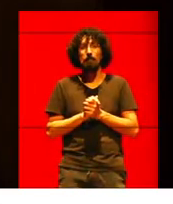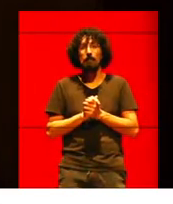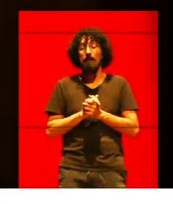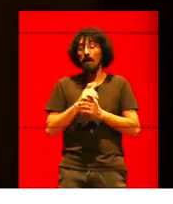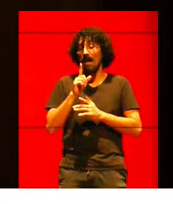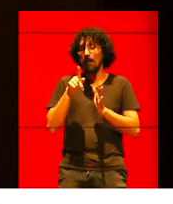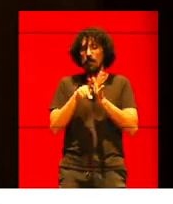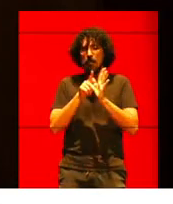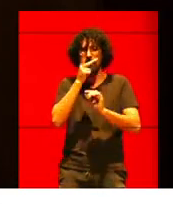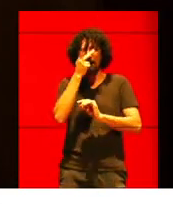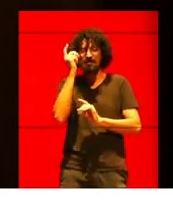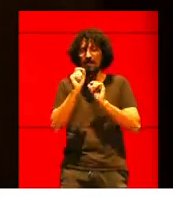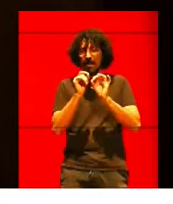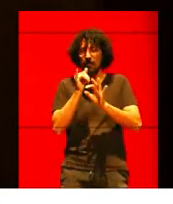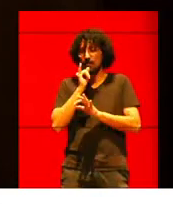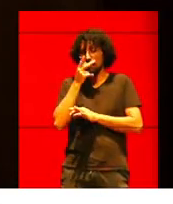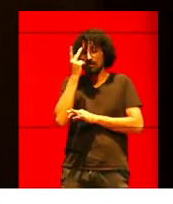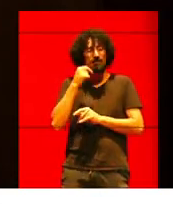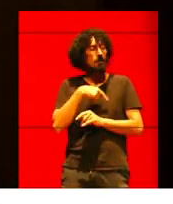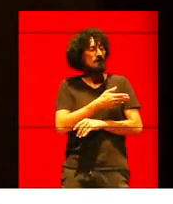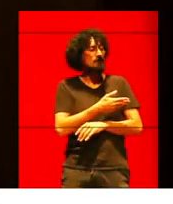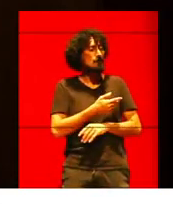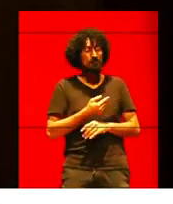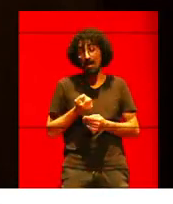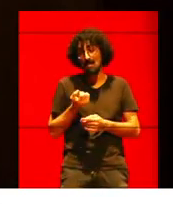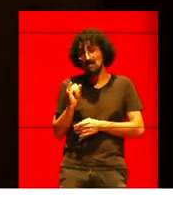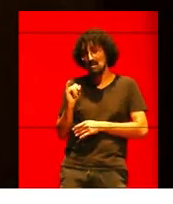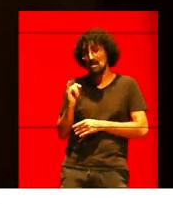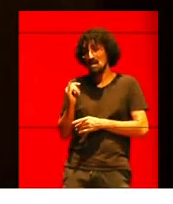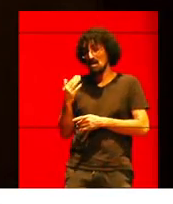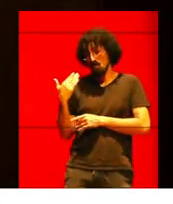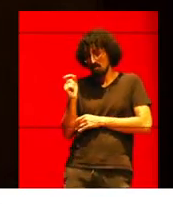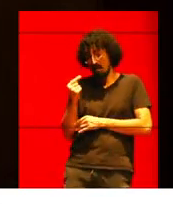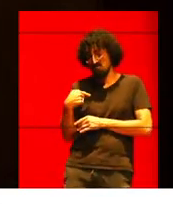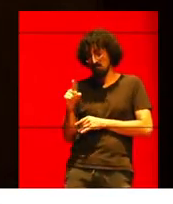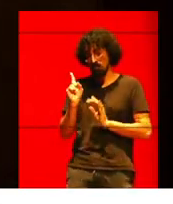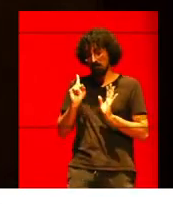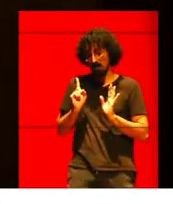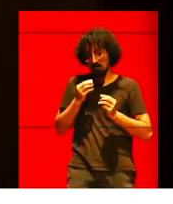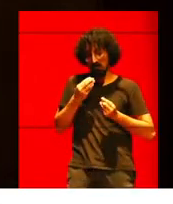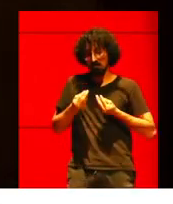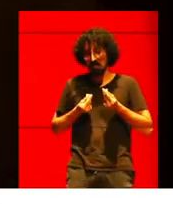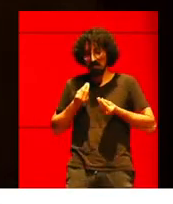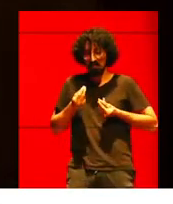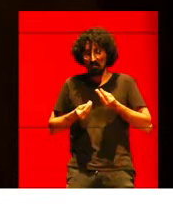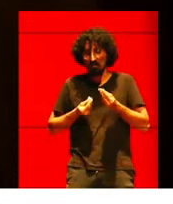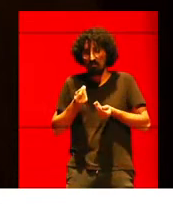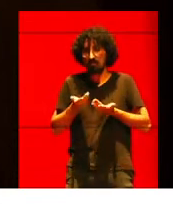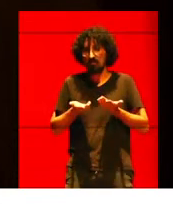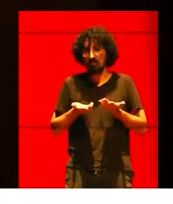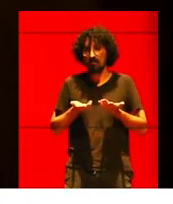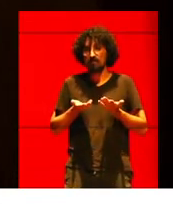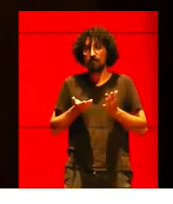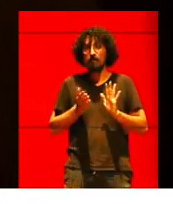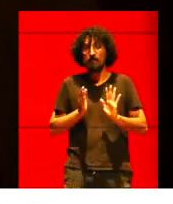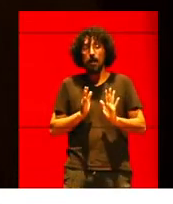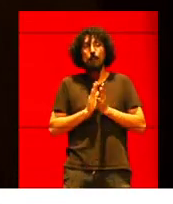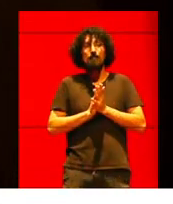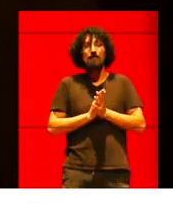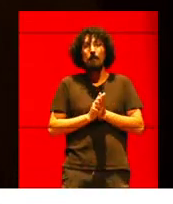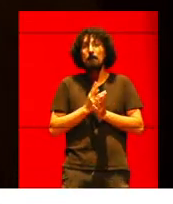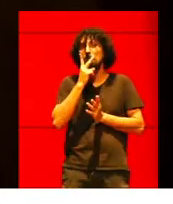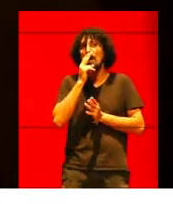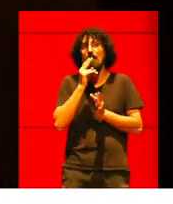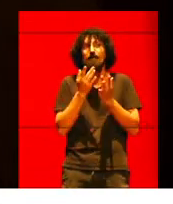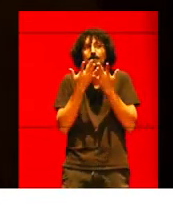nesse aulão? Não. Para, não. Vou ficar. Drama pra te convencer aí. É quase um teatro,